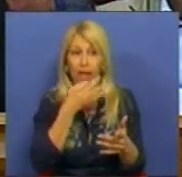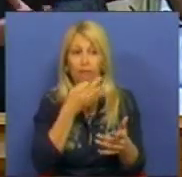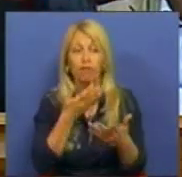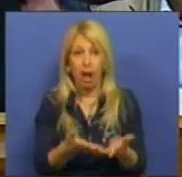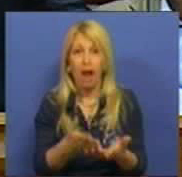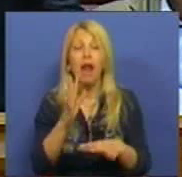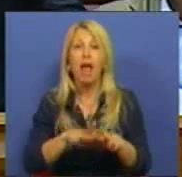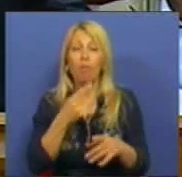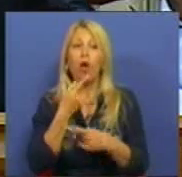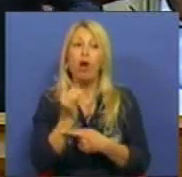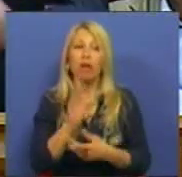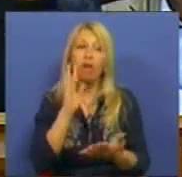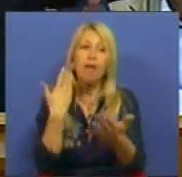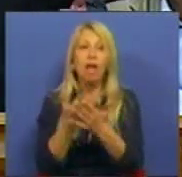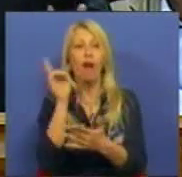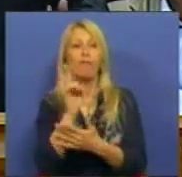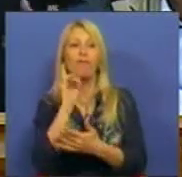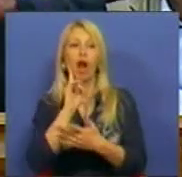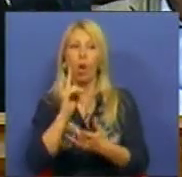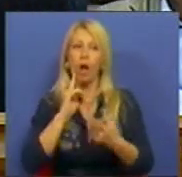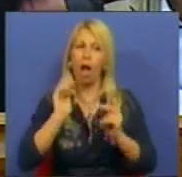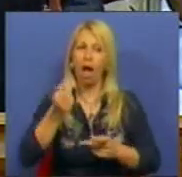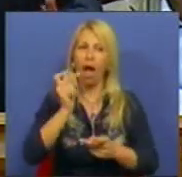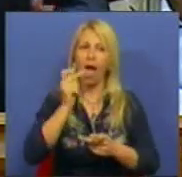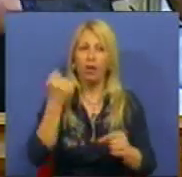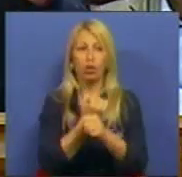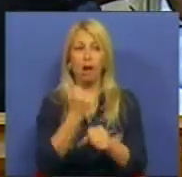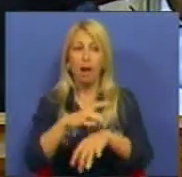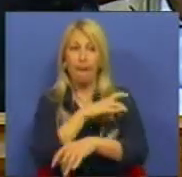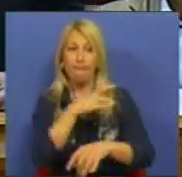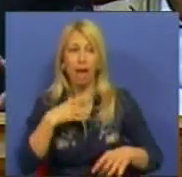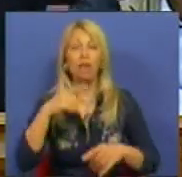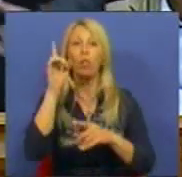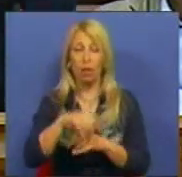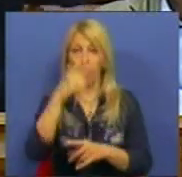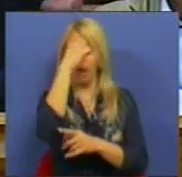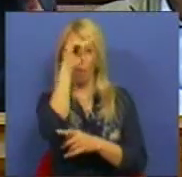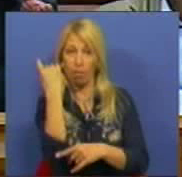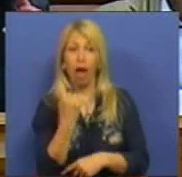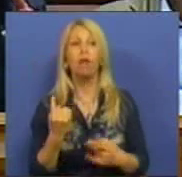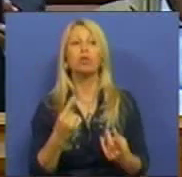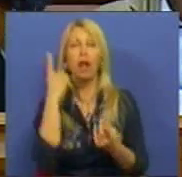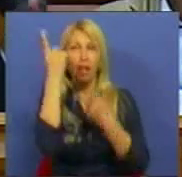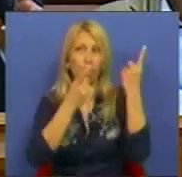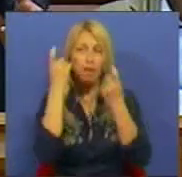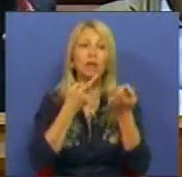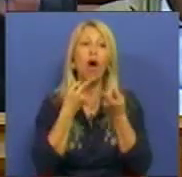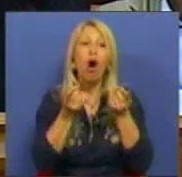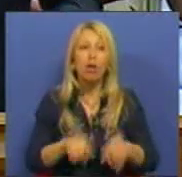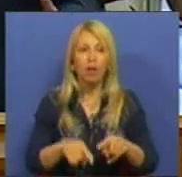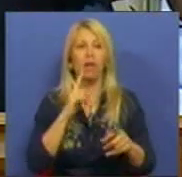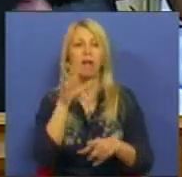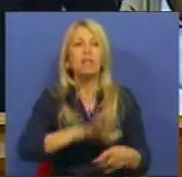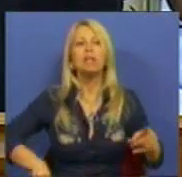das carreiras médicas, é o da revalorização da carreira de enfermagem, é de uma reconsideração da situação